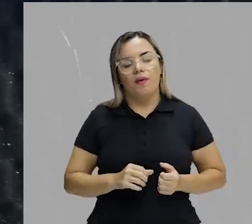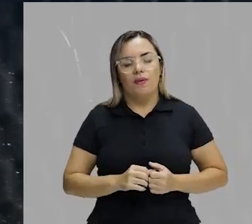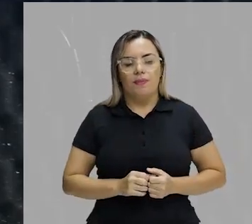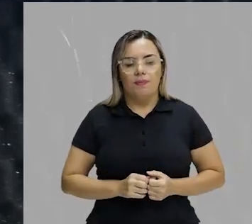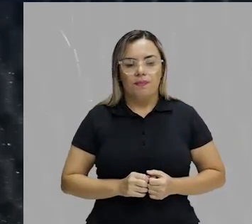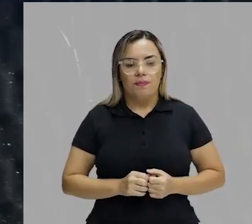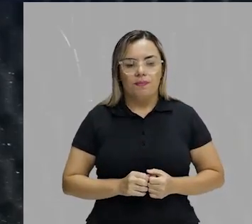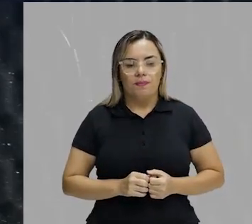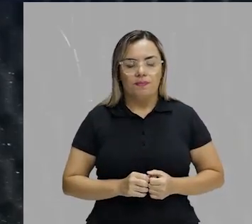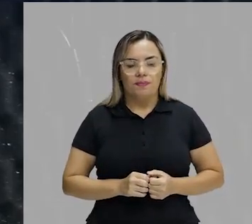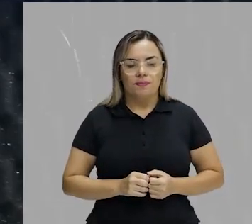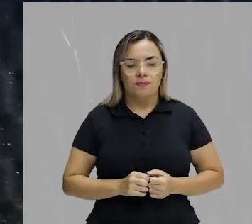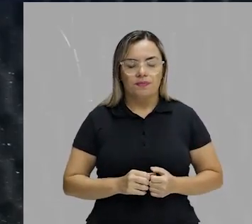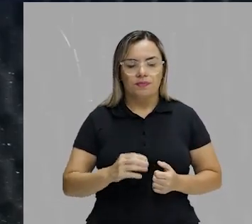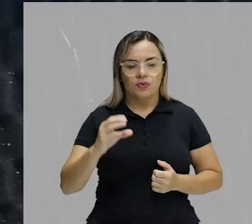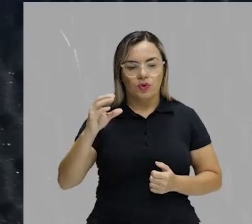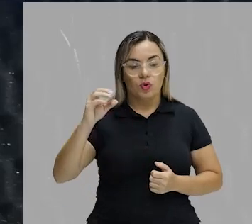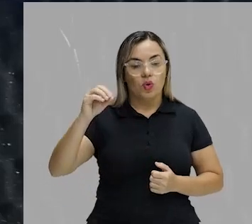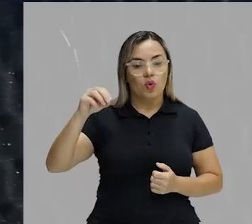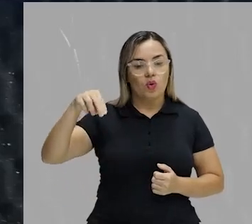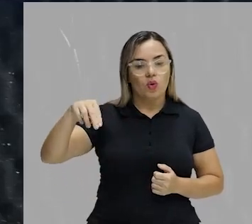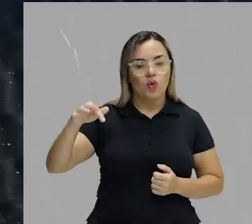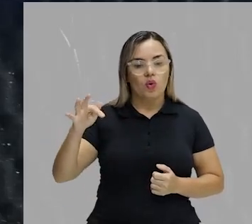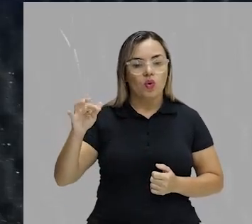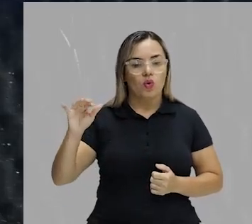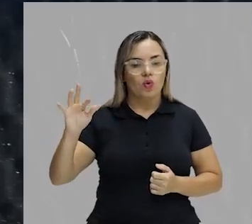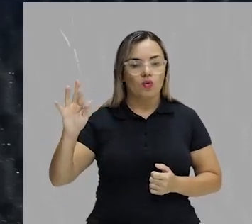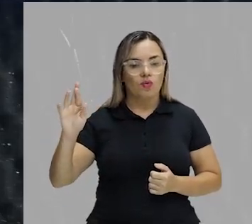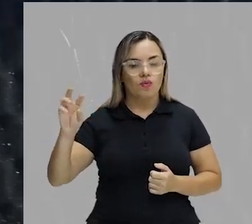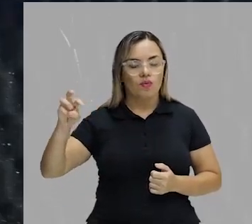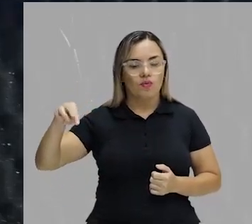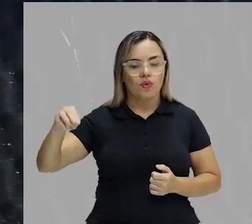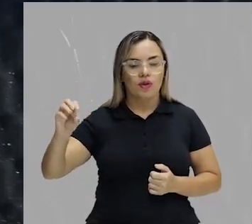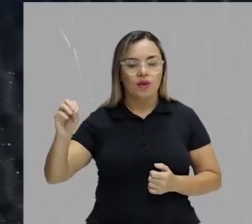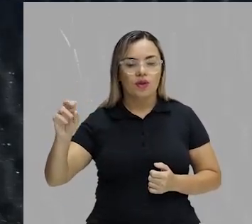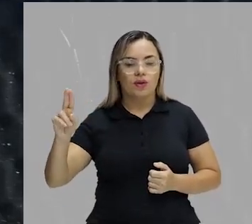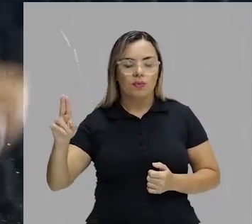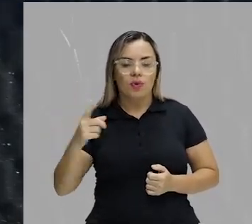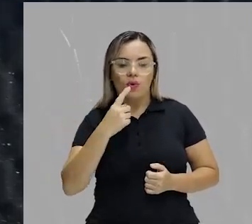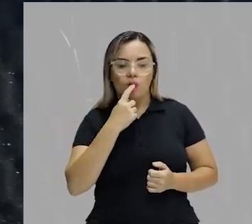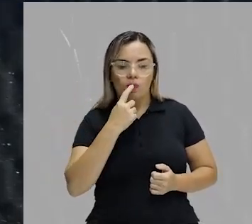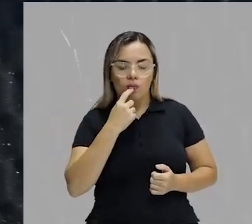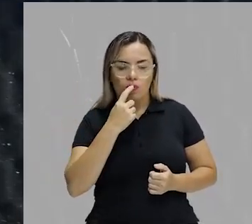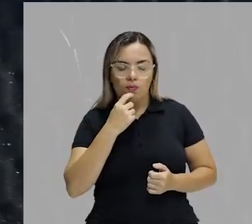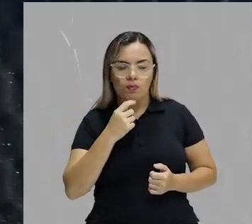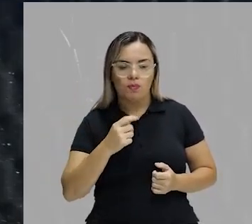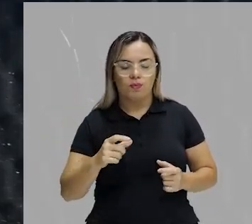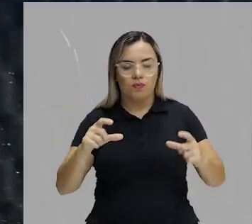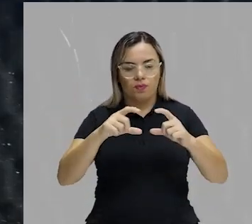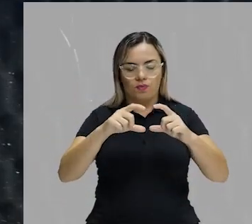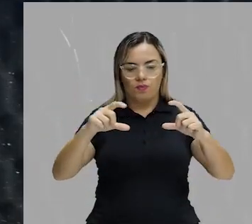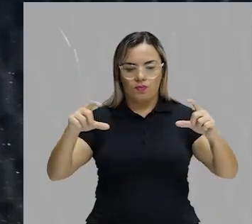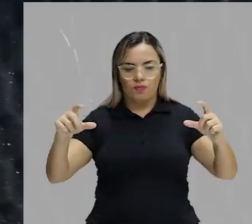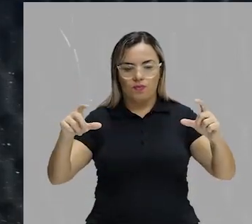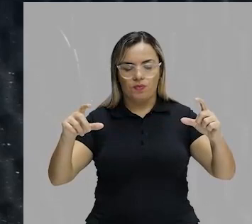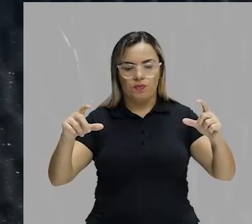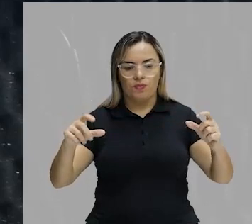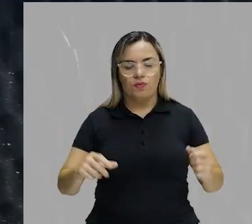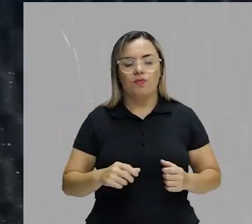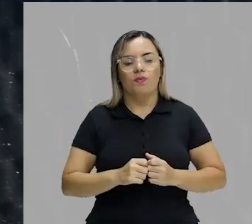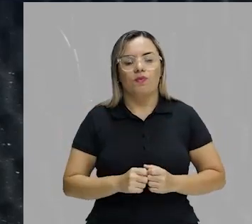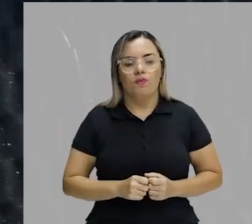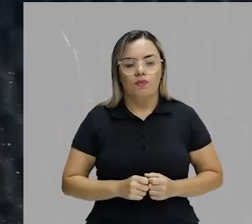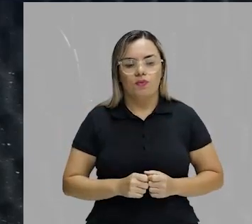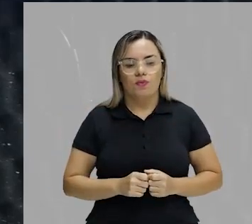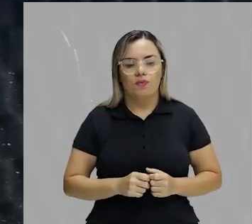essa confirmação, alguma coisa a ser confirmada, vem representada por uma oração. Então, eu vou chamar